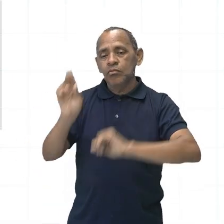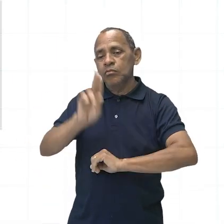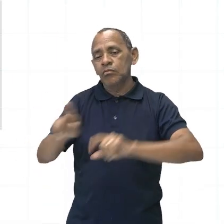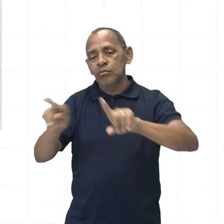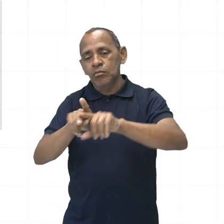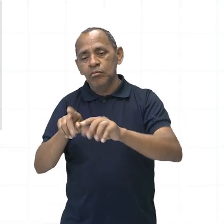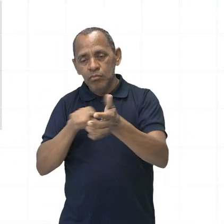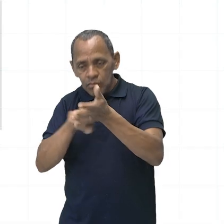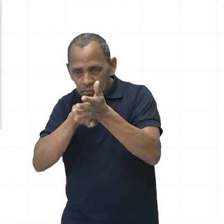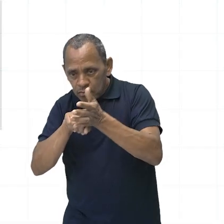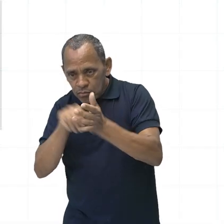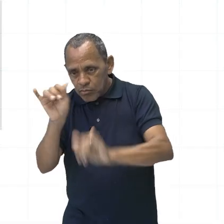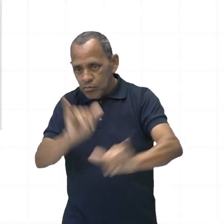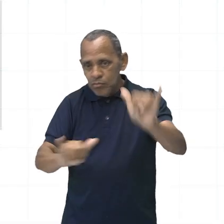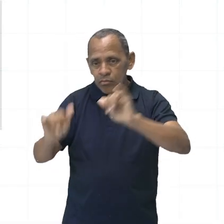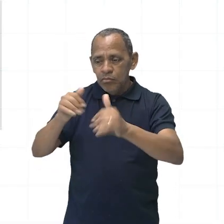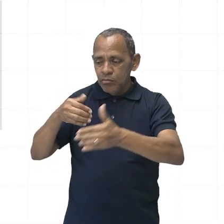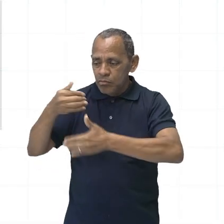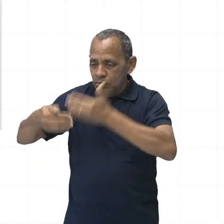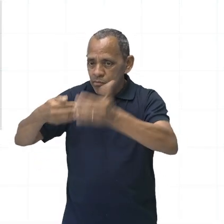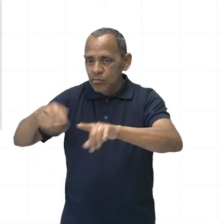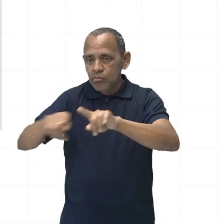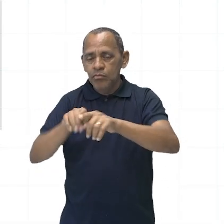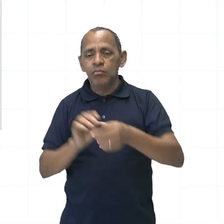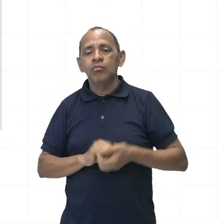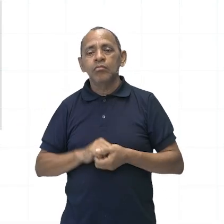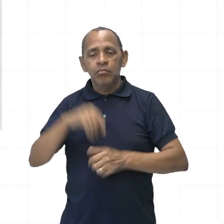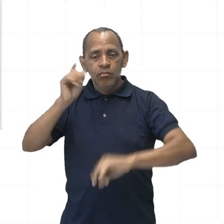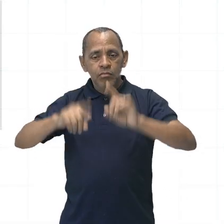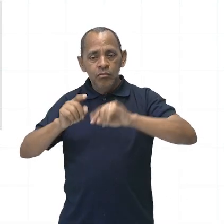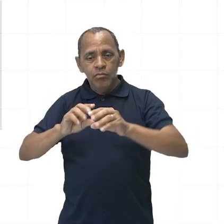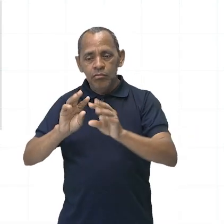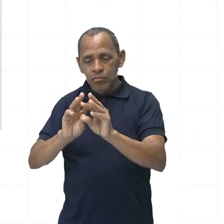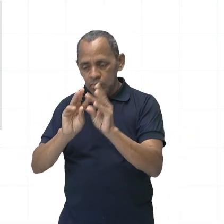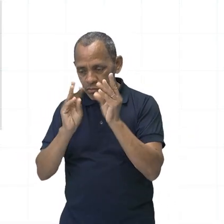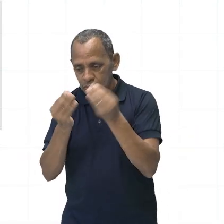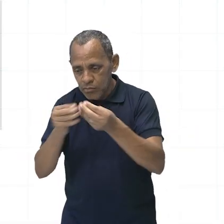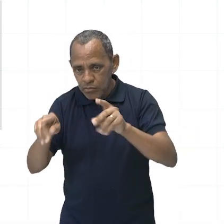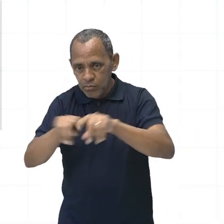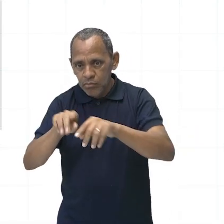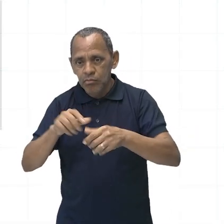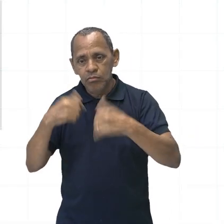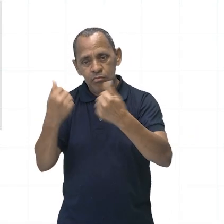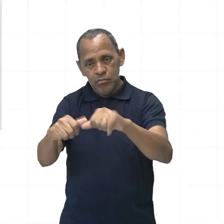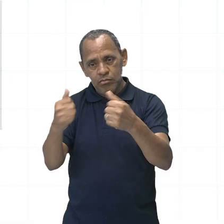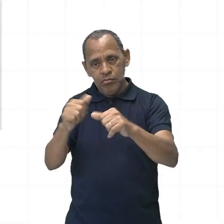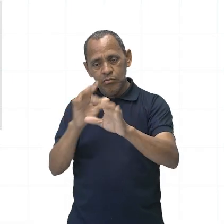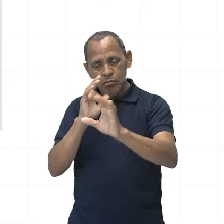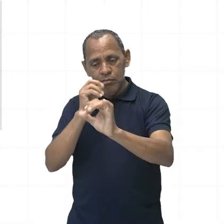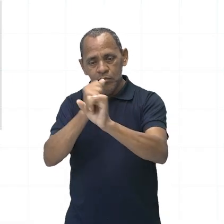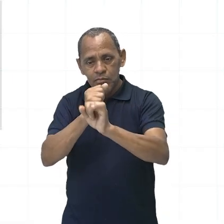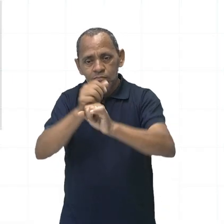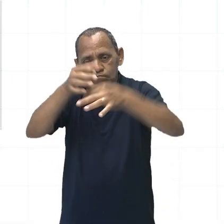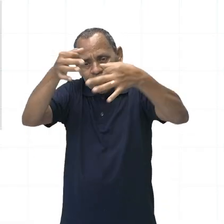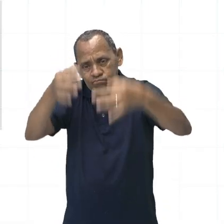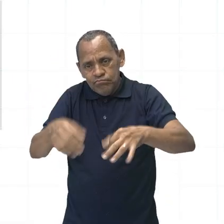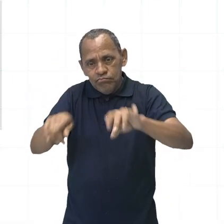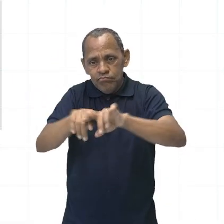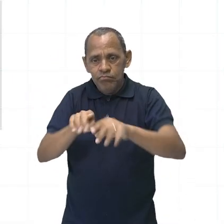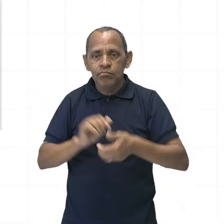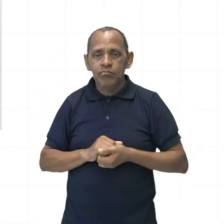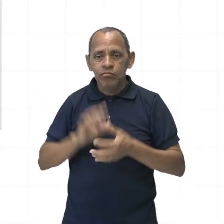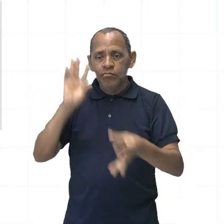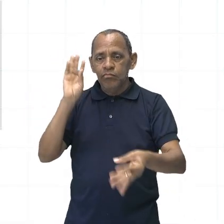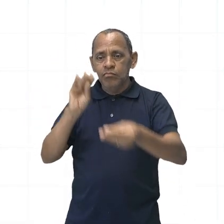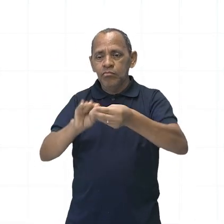É aplicado também na pesquisa química, no desenvolvimento de novos materiais e substâncias, onde são necessários cálculos